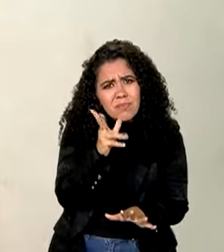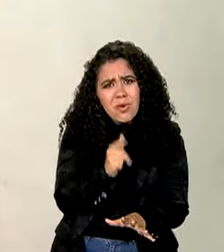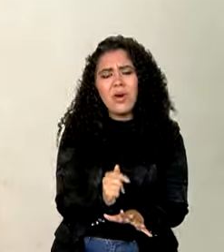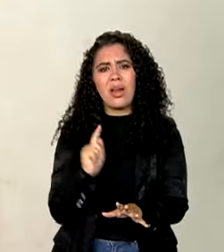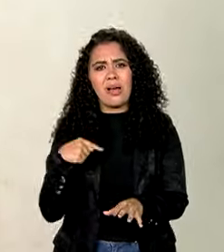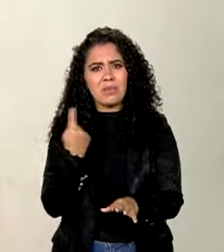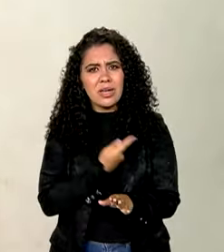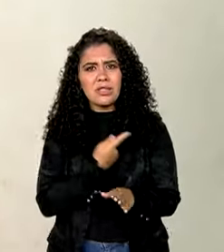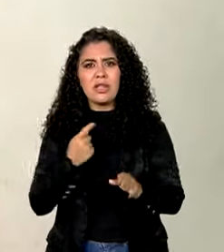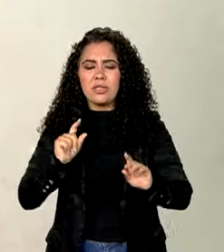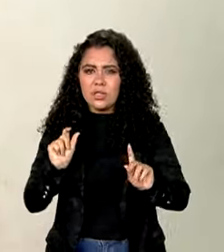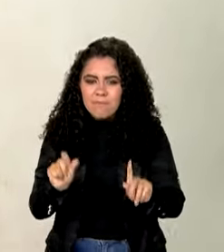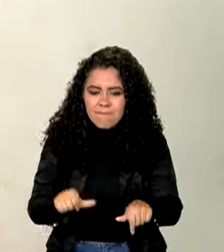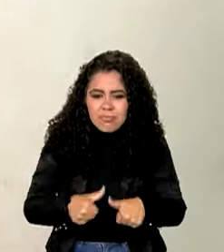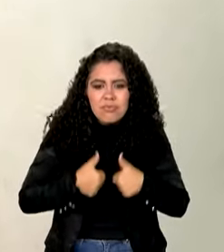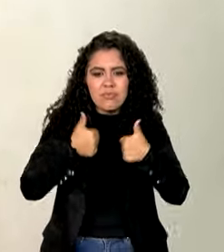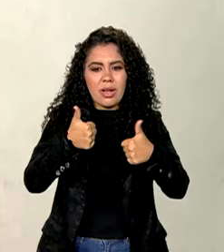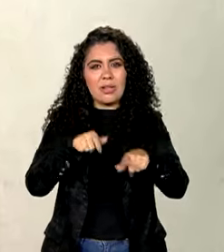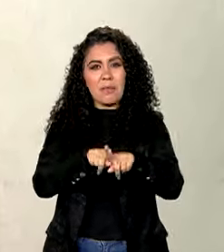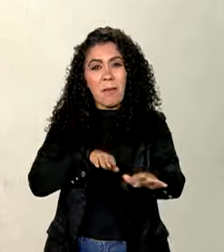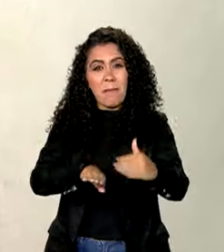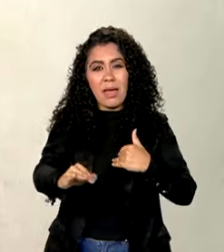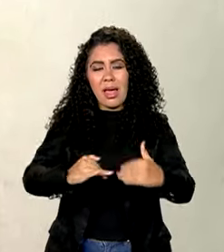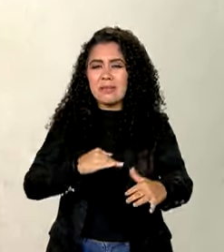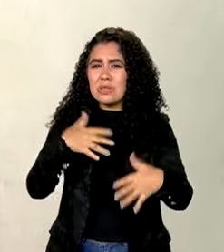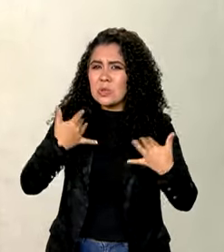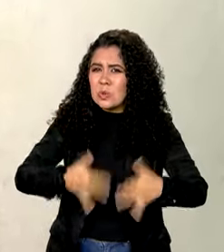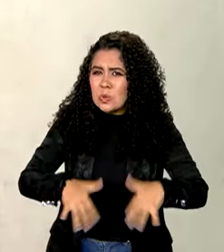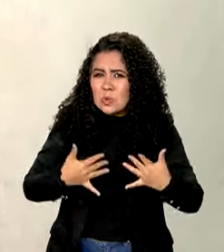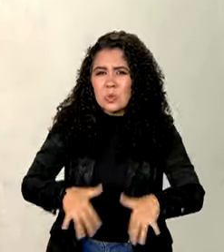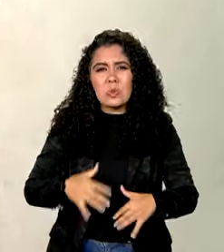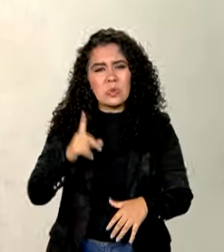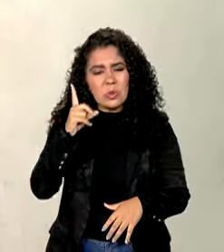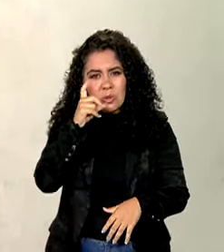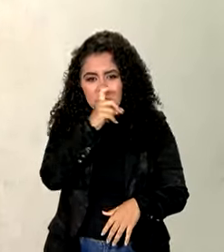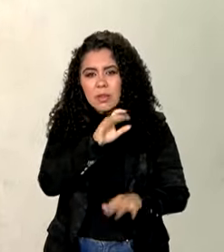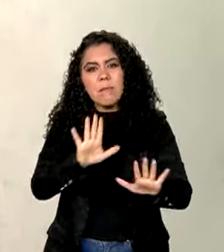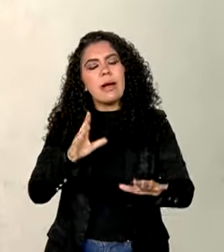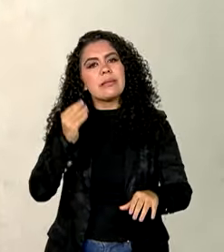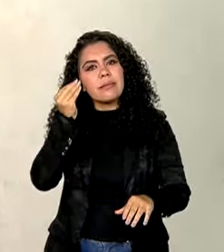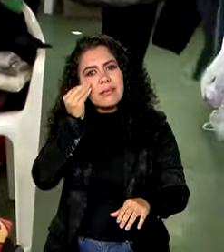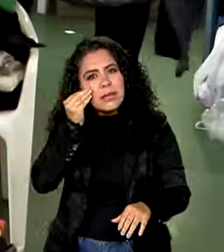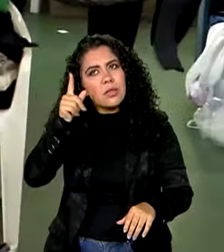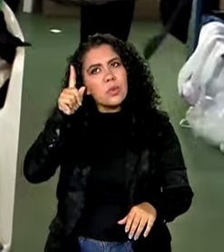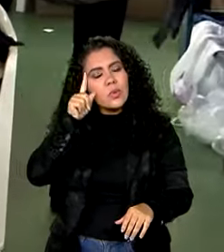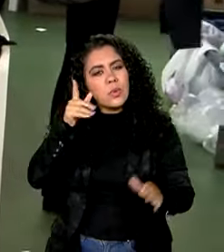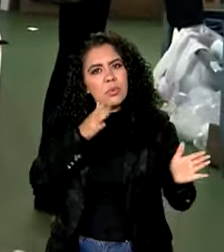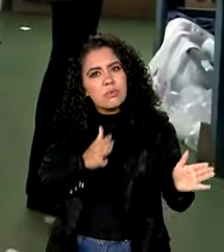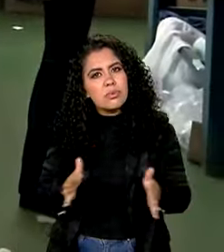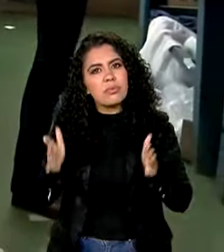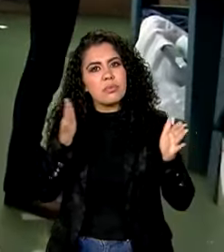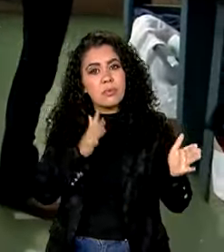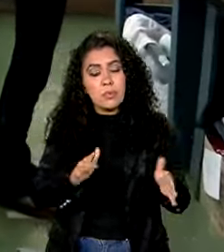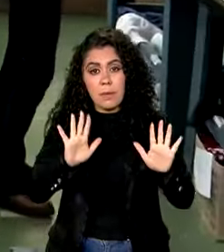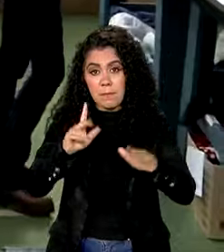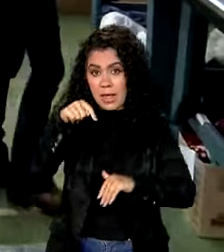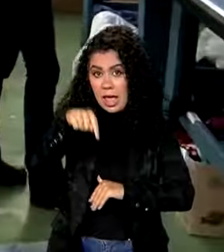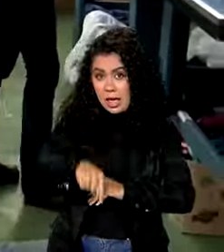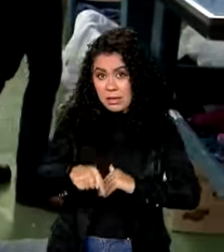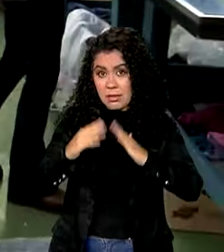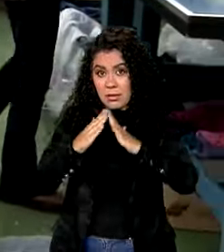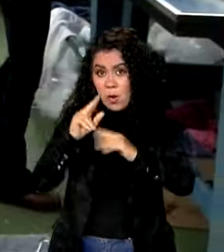estrada também está bem precária, mas estamos vivendo um dia de cada vez. Só neste abrigo, em